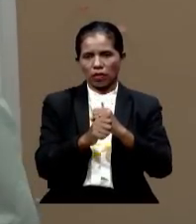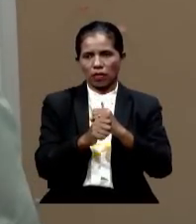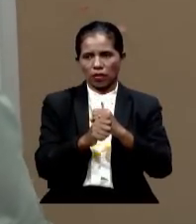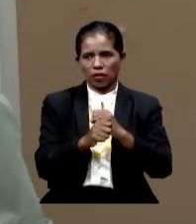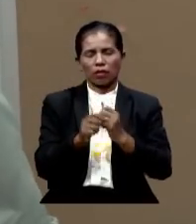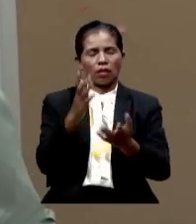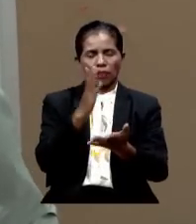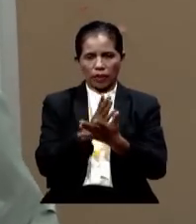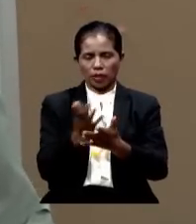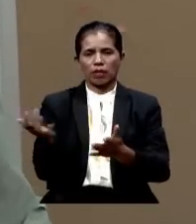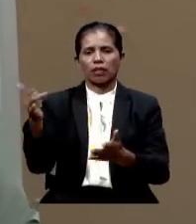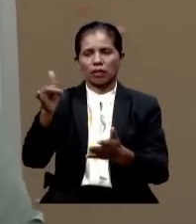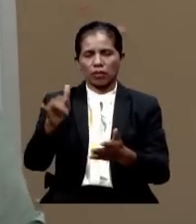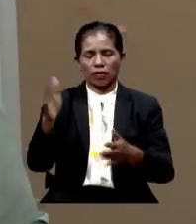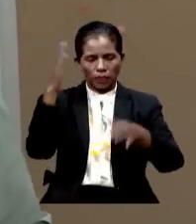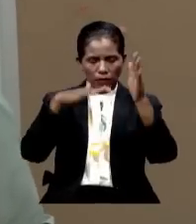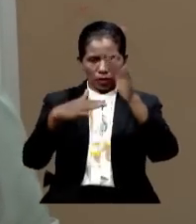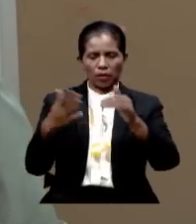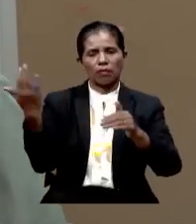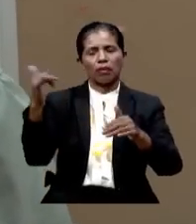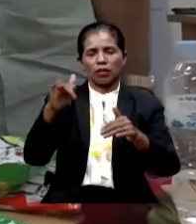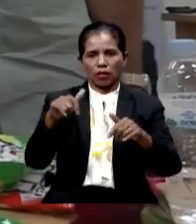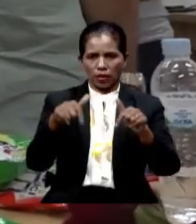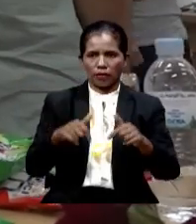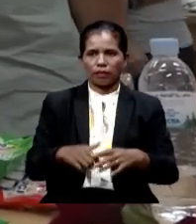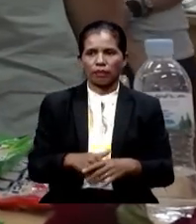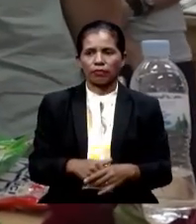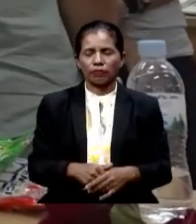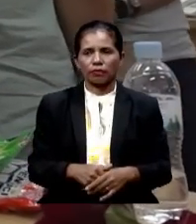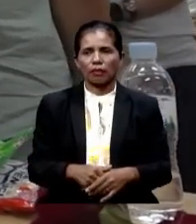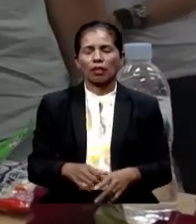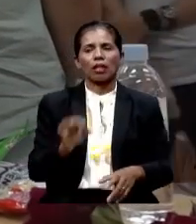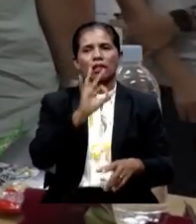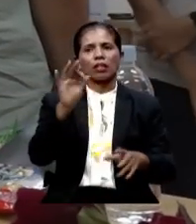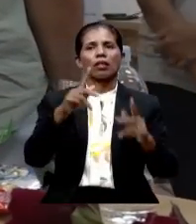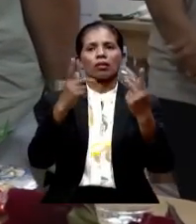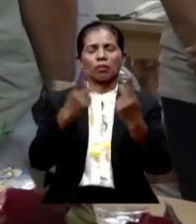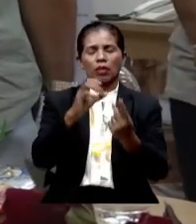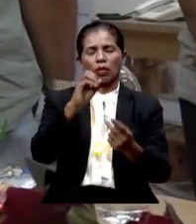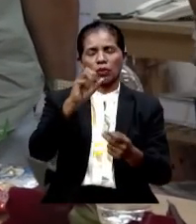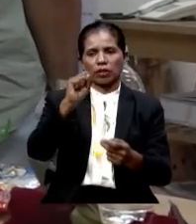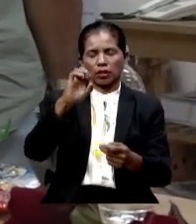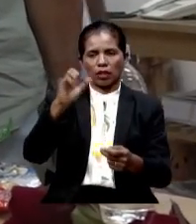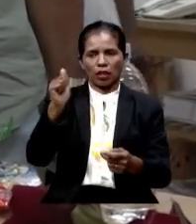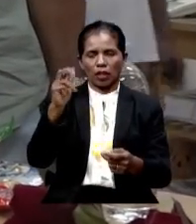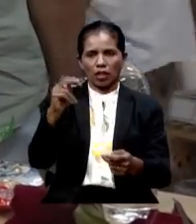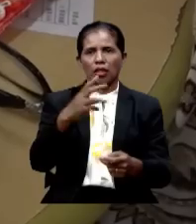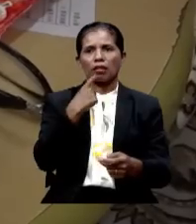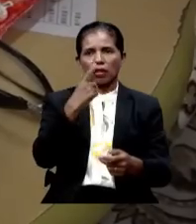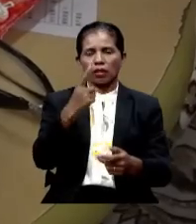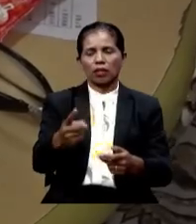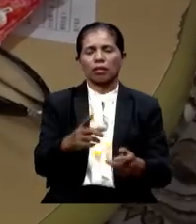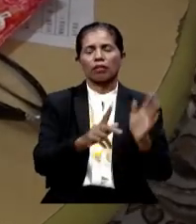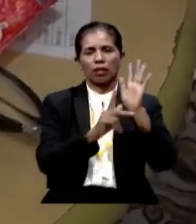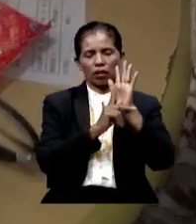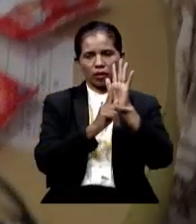ivete tia buat sira be problema sira to akontesta mayun. E a sexta, né, companhia Ocean Lines da Sinto Group, atuou na queixa da